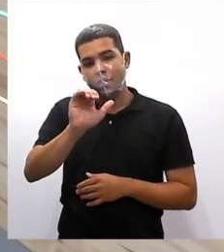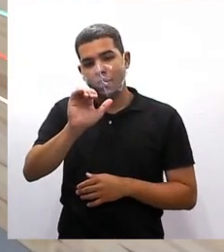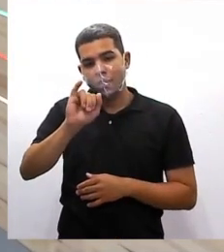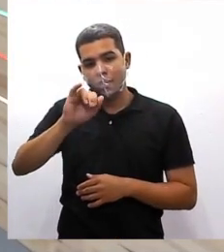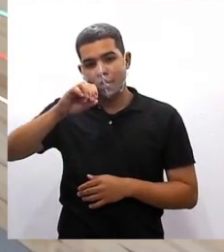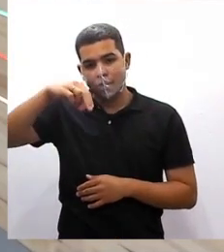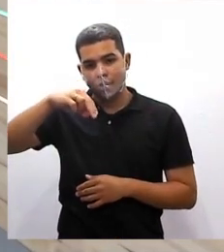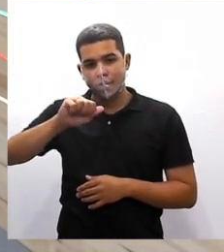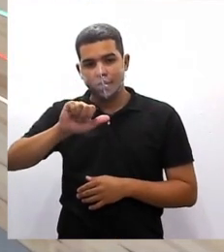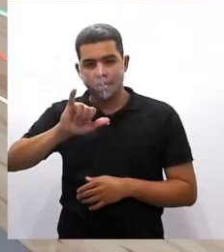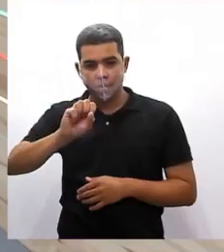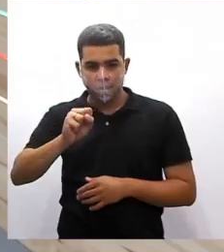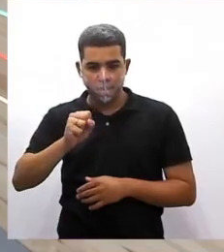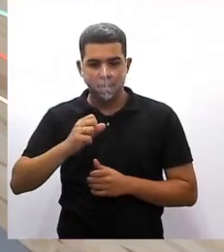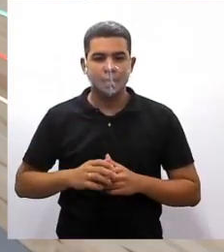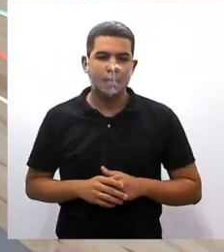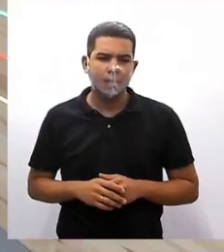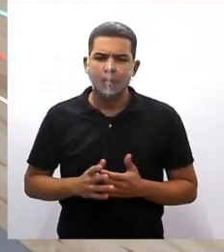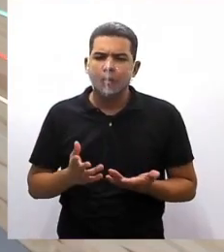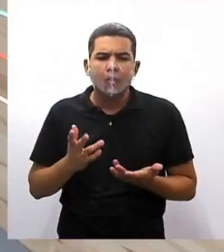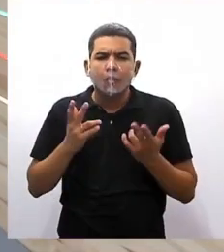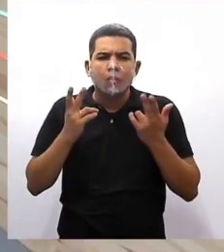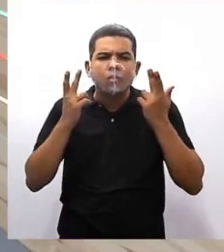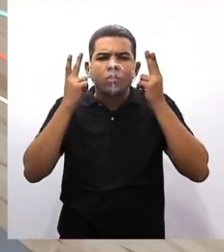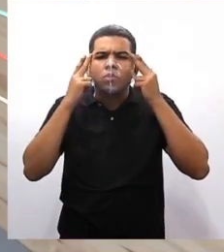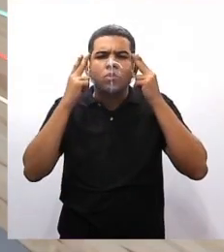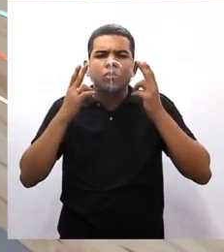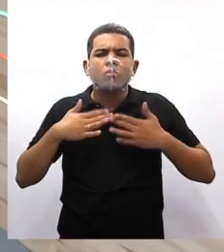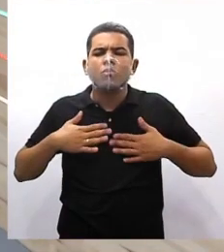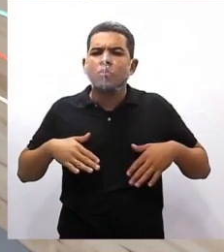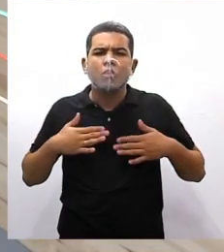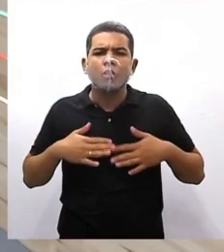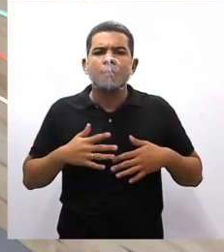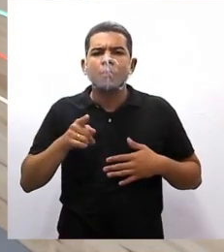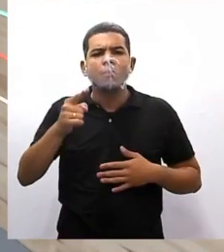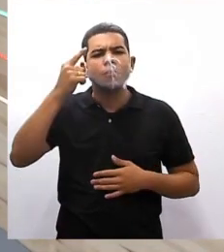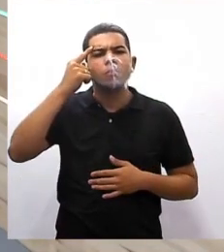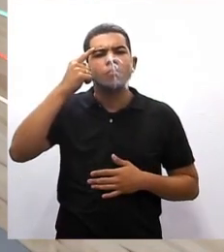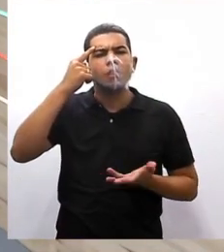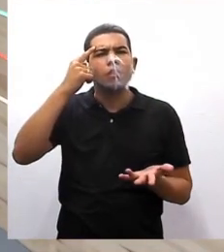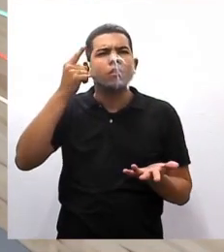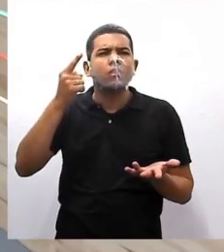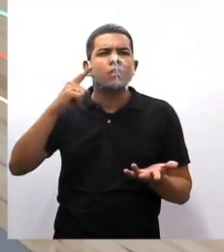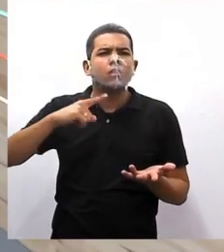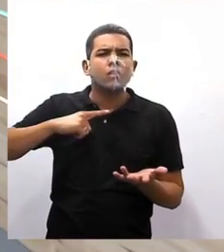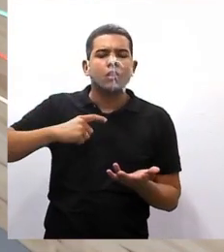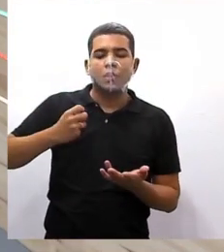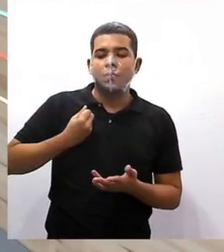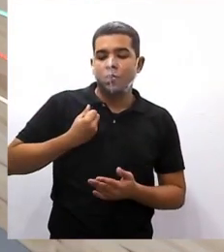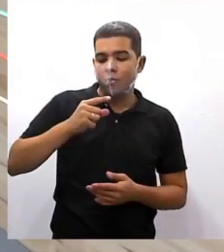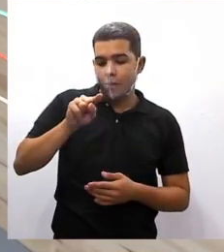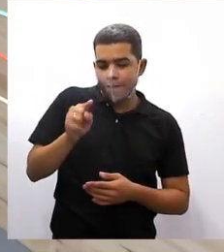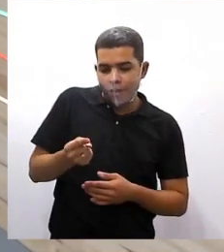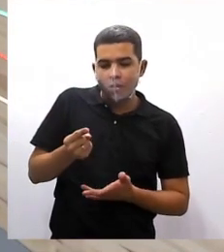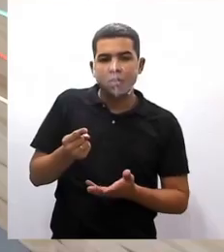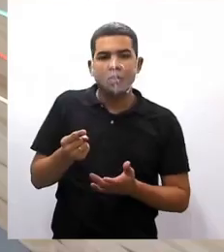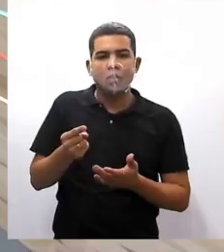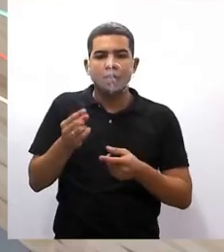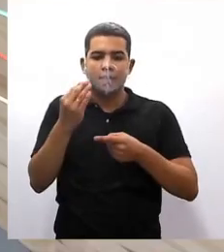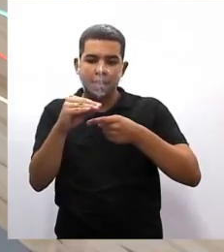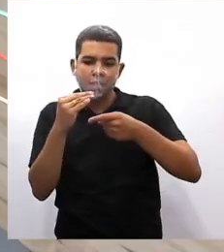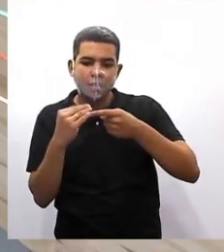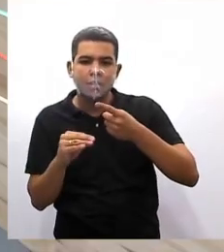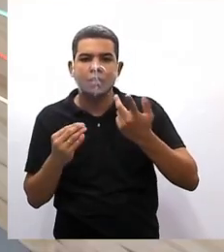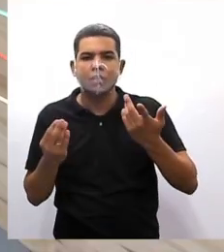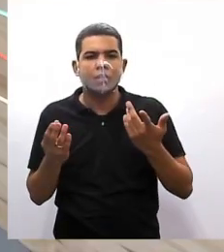ideia. Beleza? Então, é de boa. Tudo que você pensar assim, quando tem números com vírgula, fração,